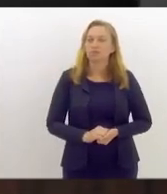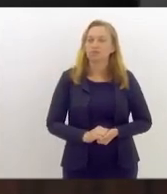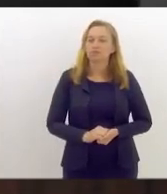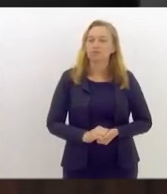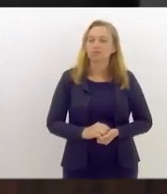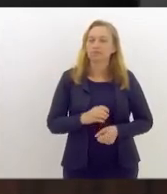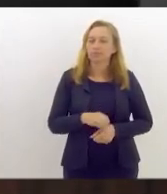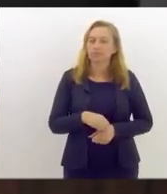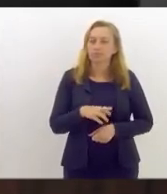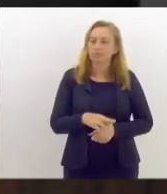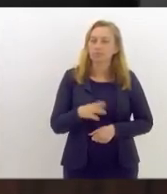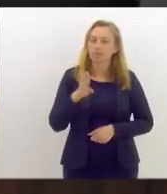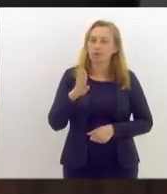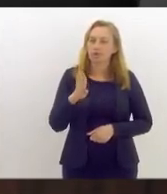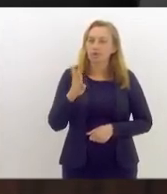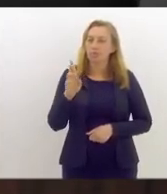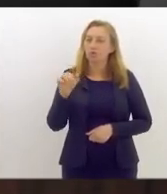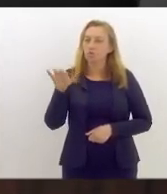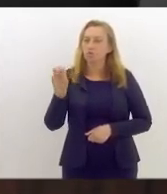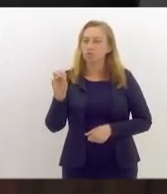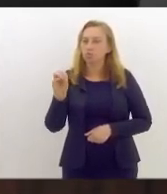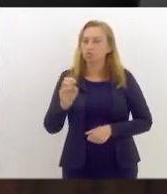Dr Bruno Rezende